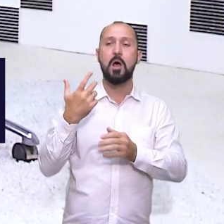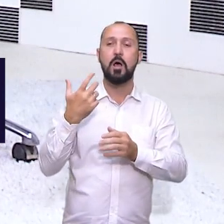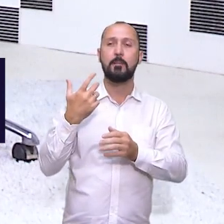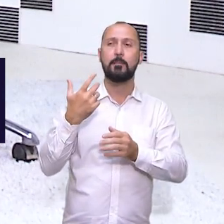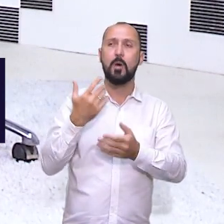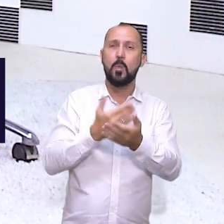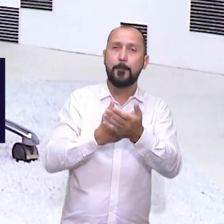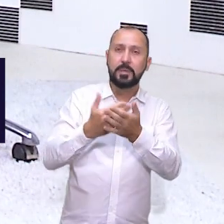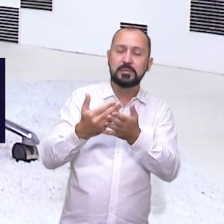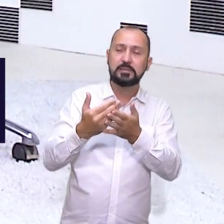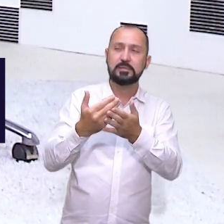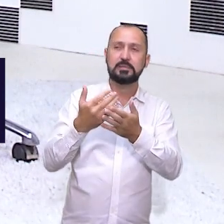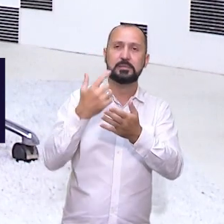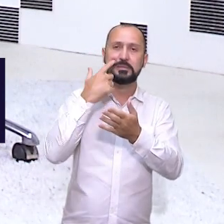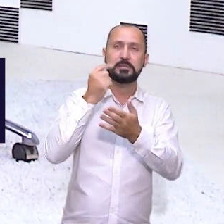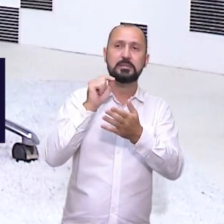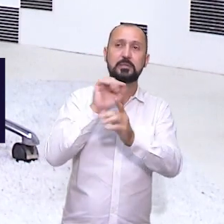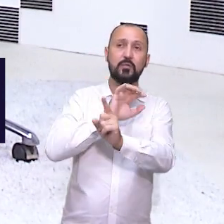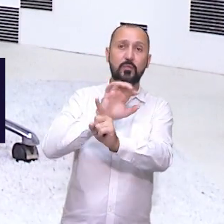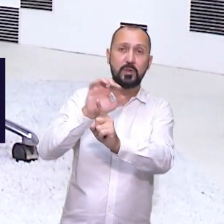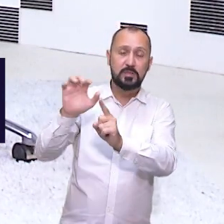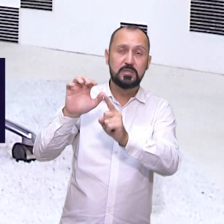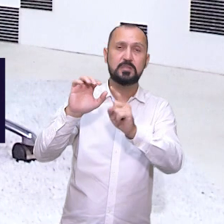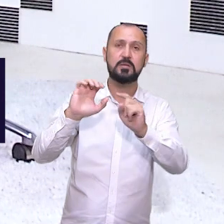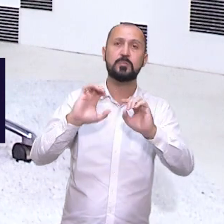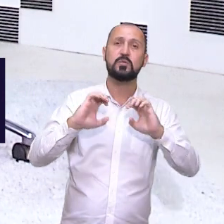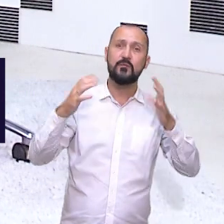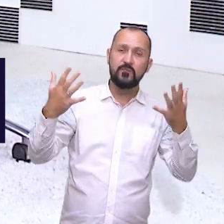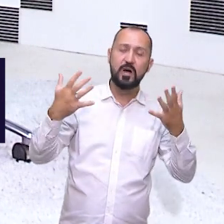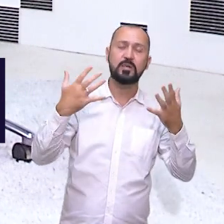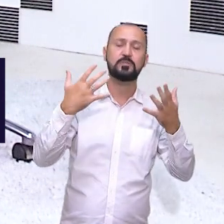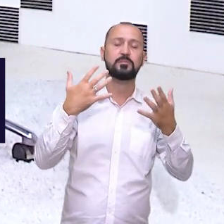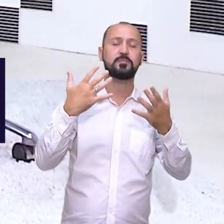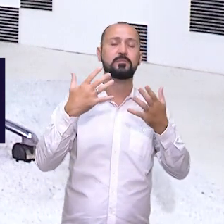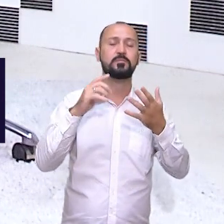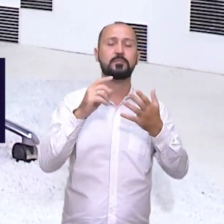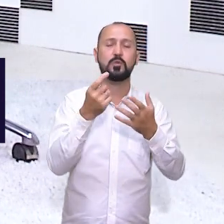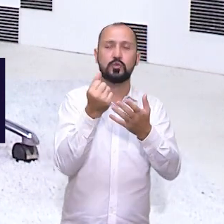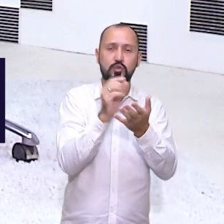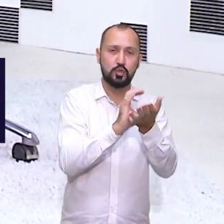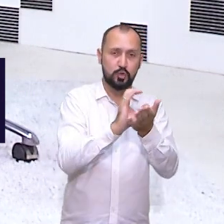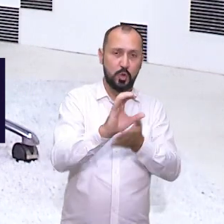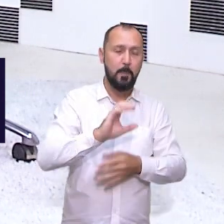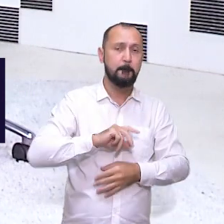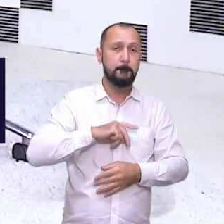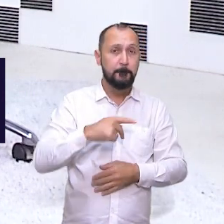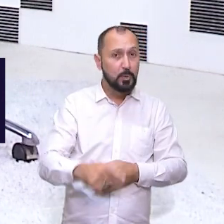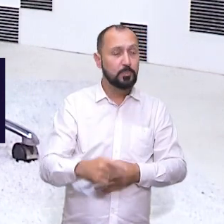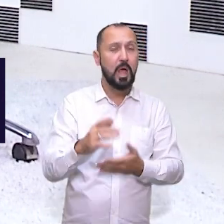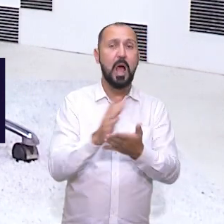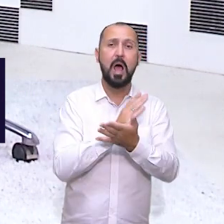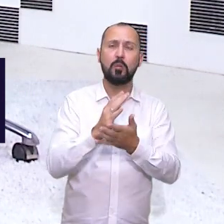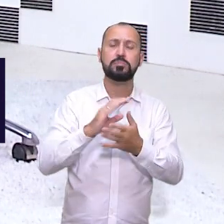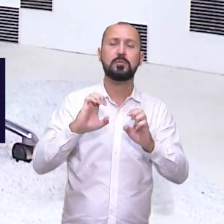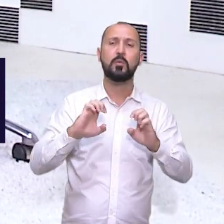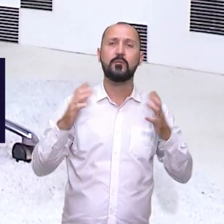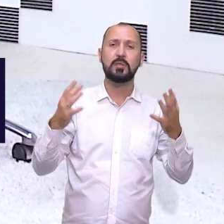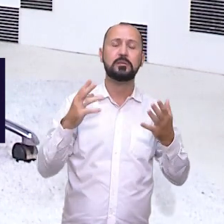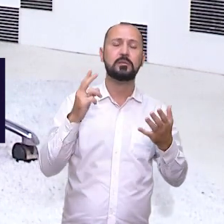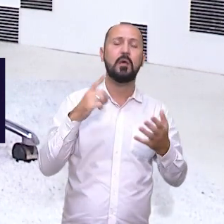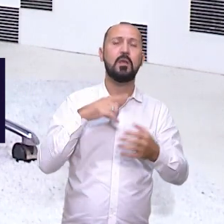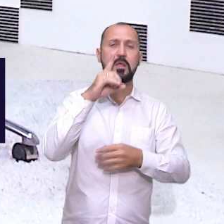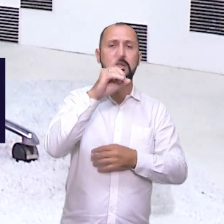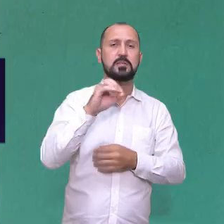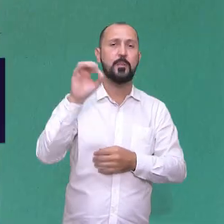nós estamos estendendo essa transparência também para os eventos culturais e esportivos patrocinados também com